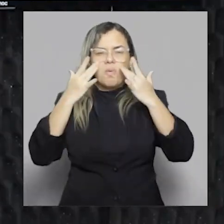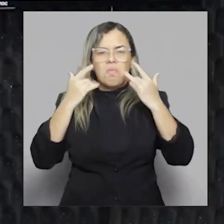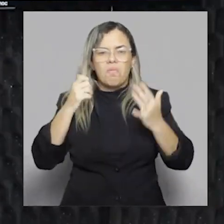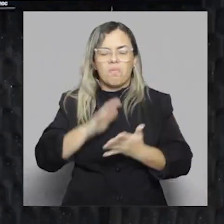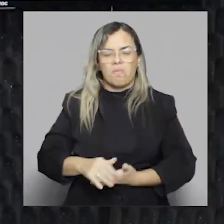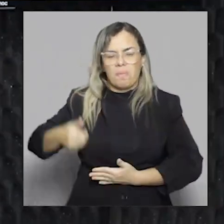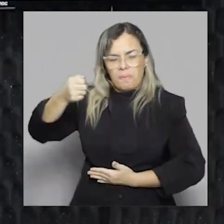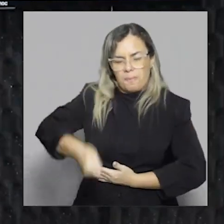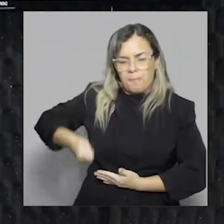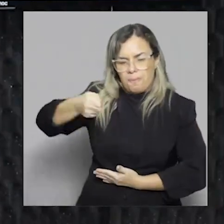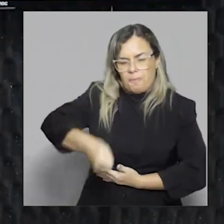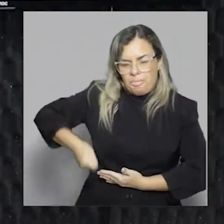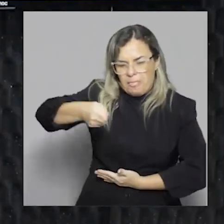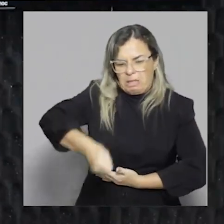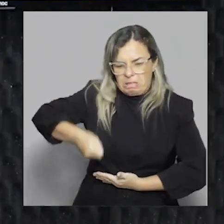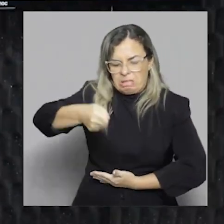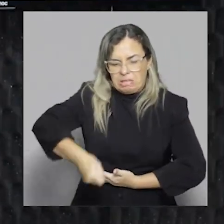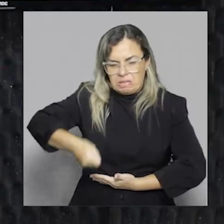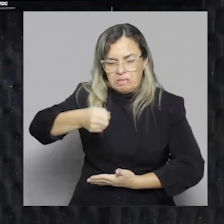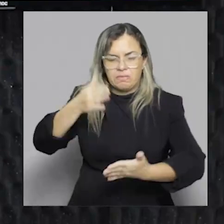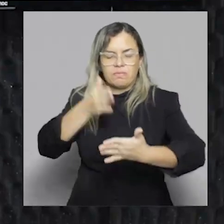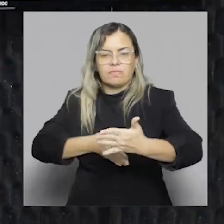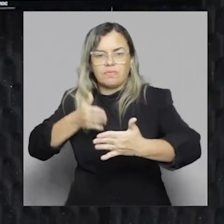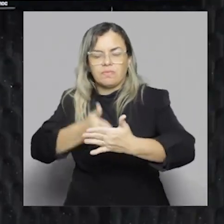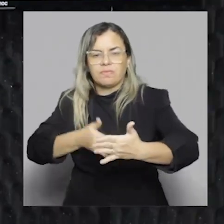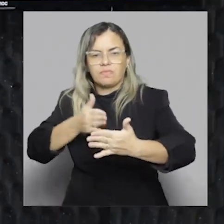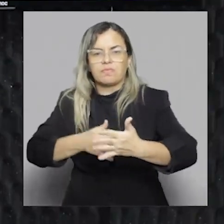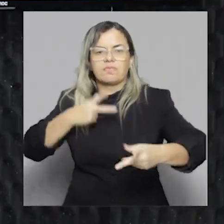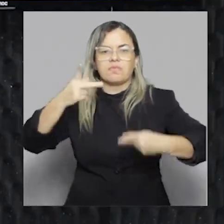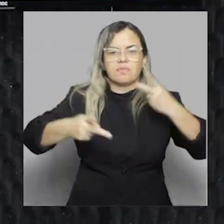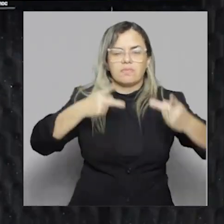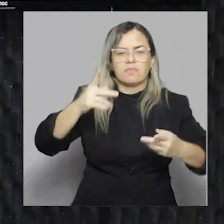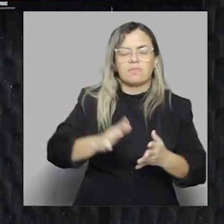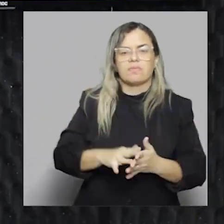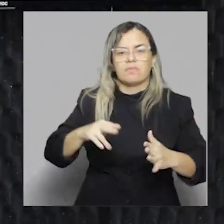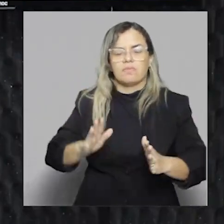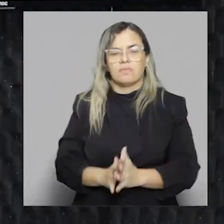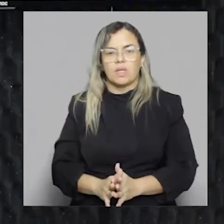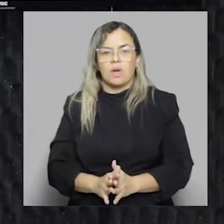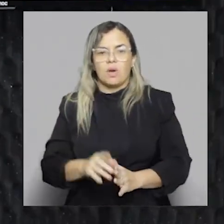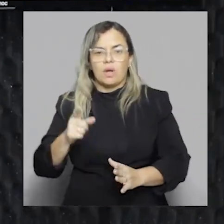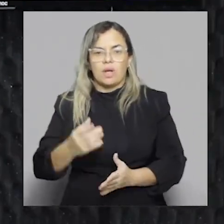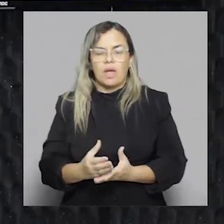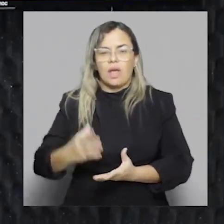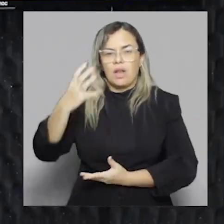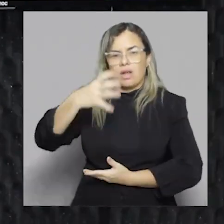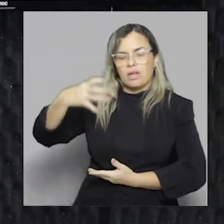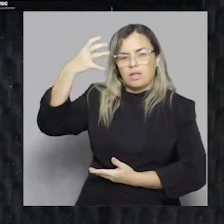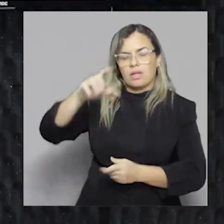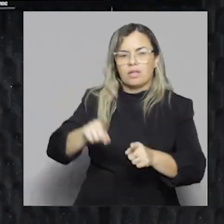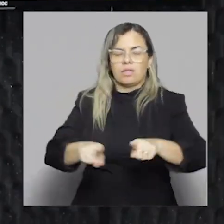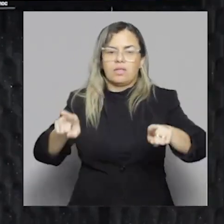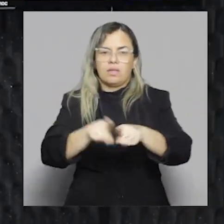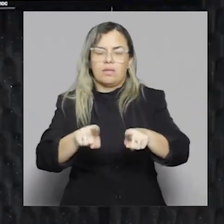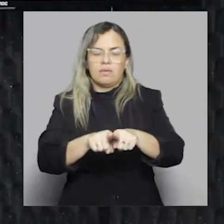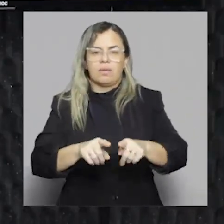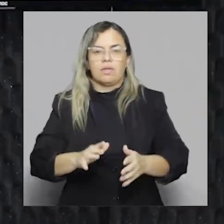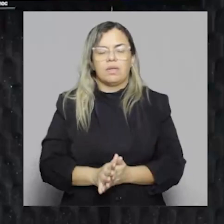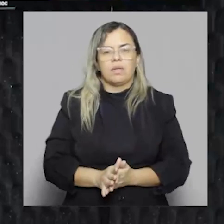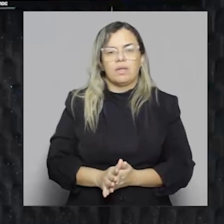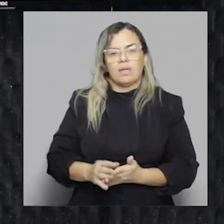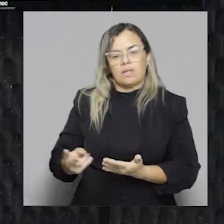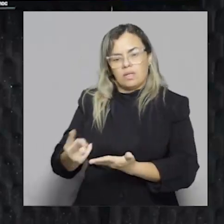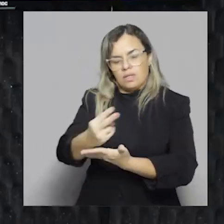artista tinha que ser censurado pelo que ele falava, pelo que ele cantava, pelo que ele pintava, pelo que ele desenhava. Há um questionamento